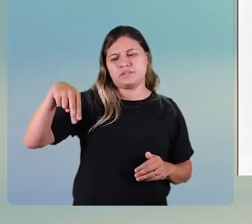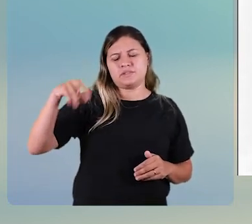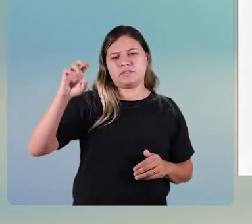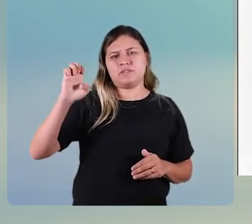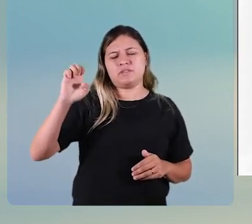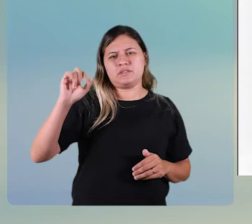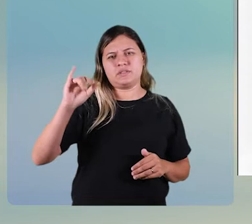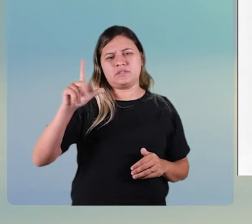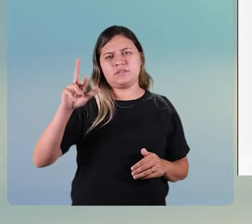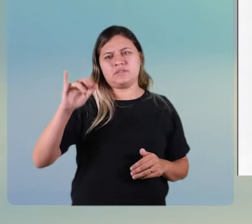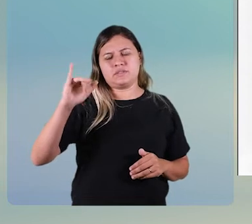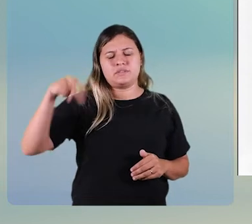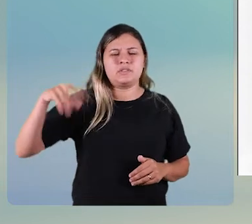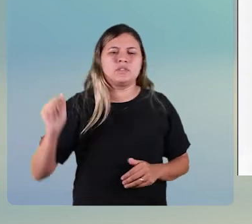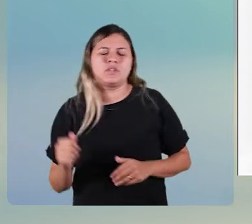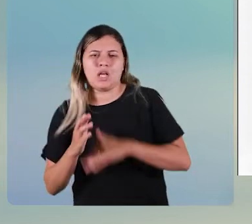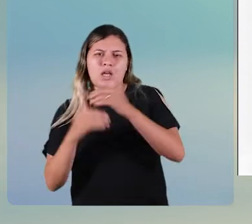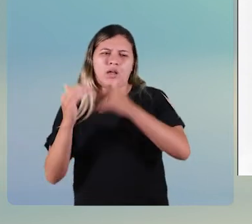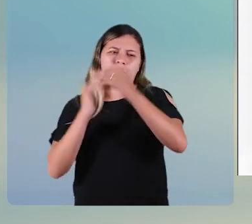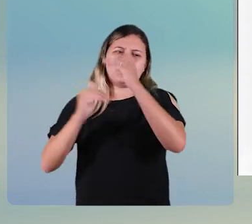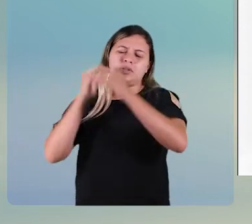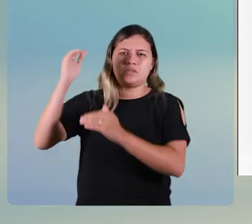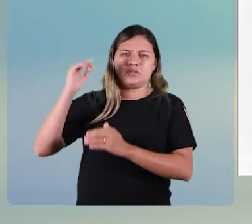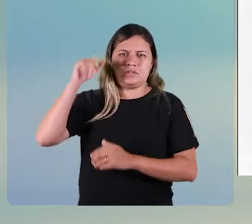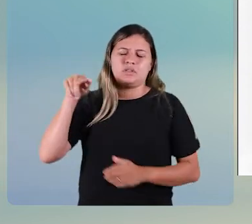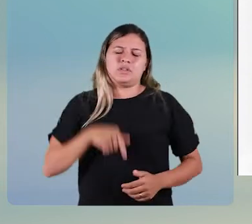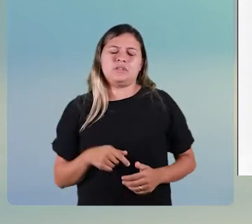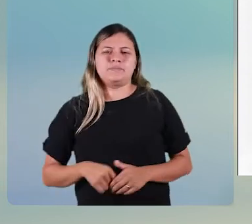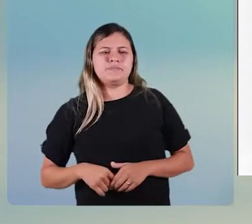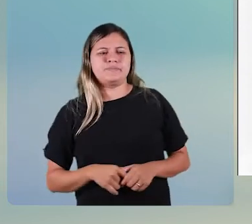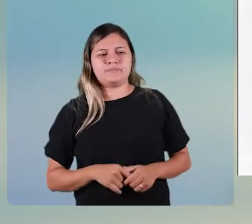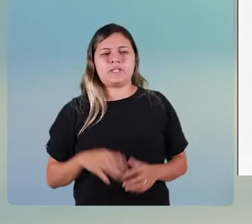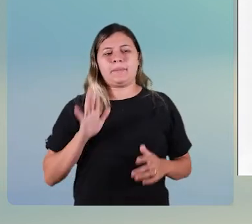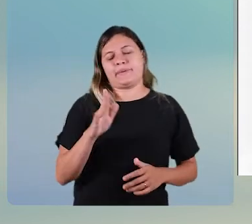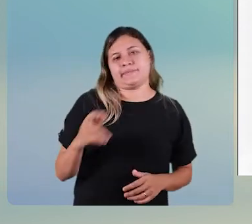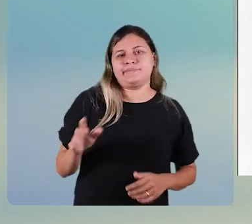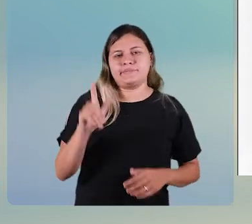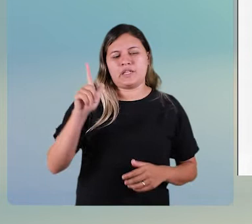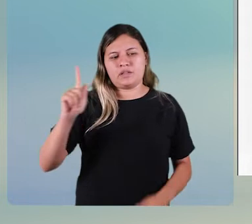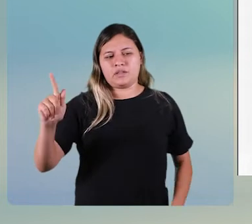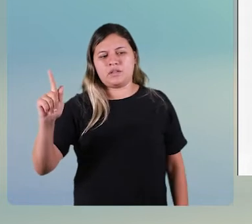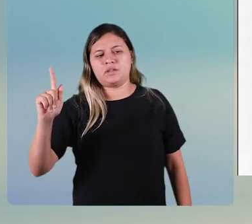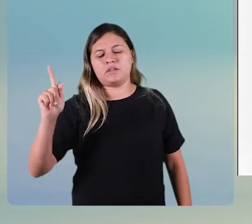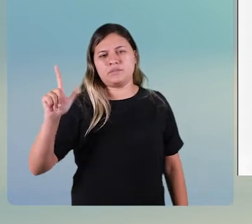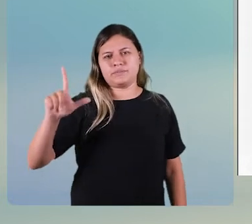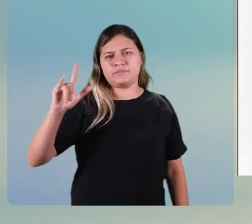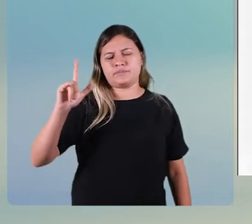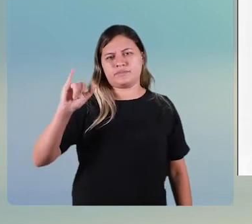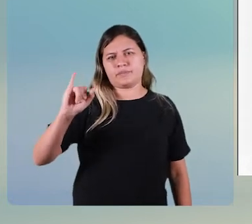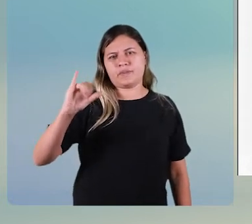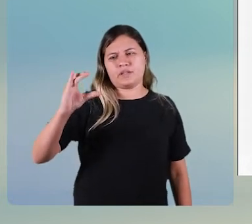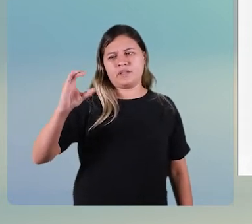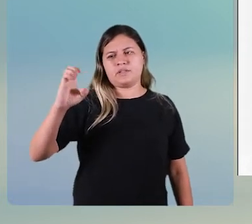que existem, né, e os vários campos da glicerina. A glicerina é utilizada muito na indústria cosmética, na indústria farmacêutica,